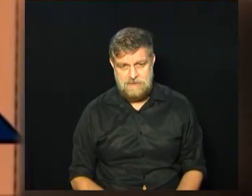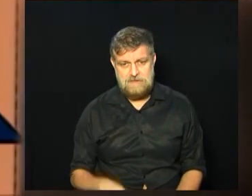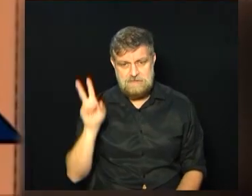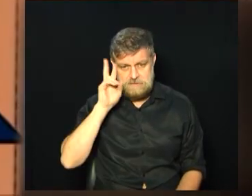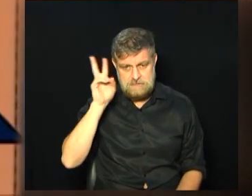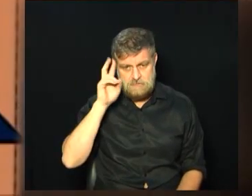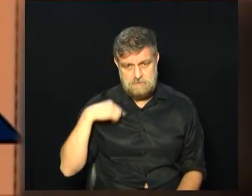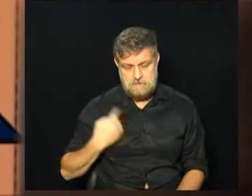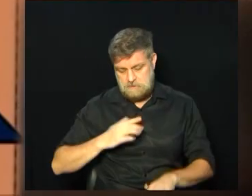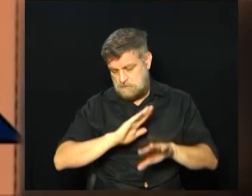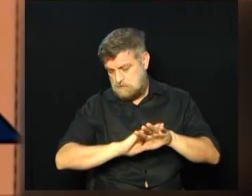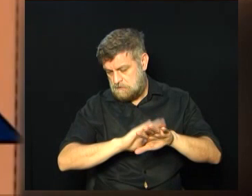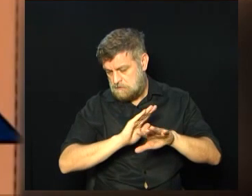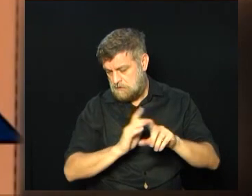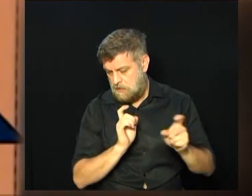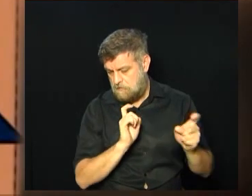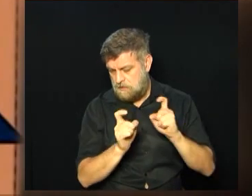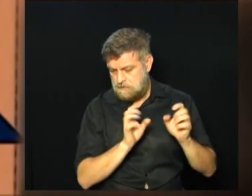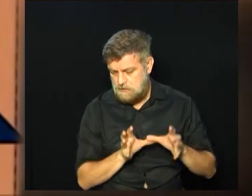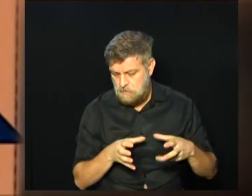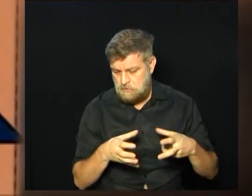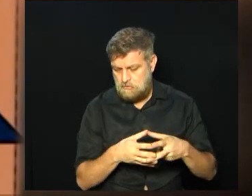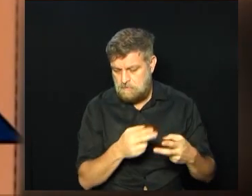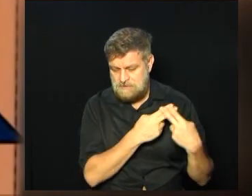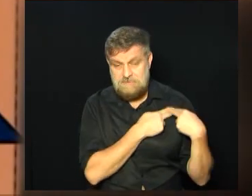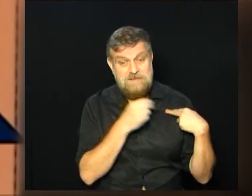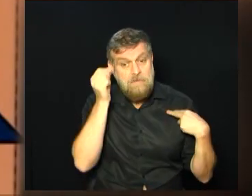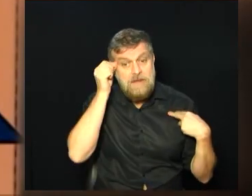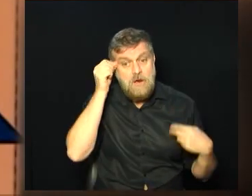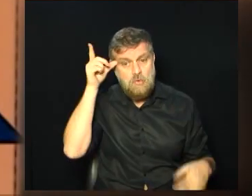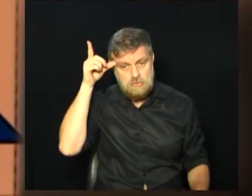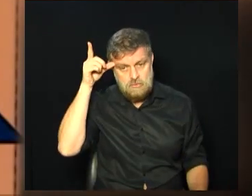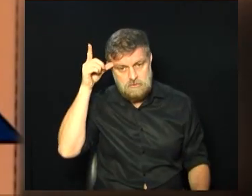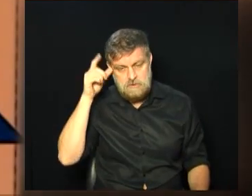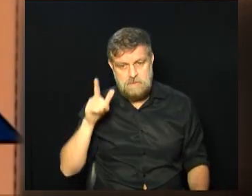Segunda-feira, nós realizamos uma reunião da Comissão de Cultura dessa casa,